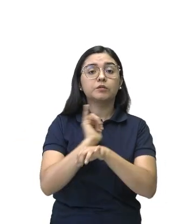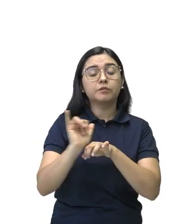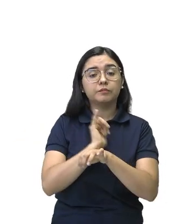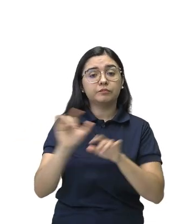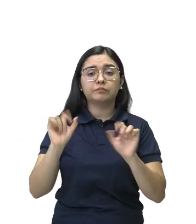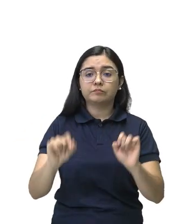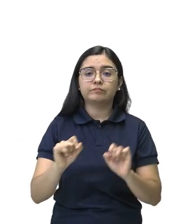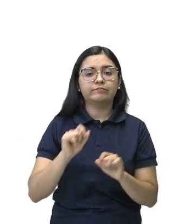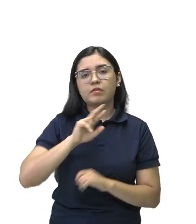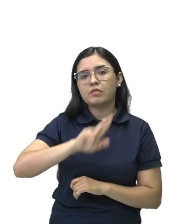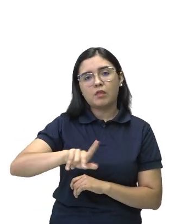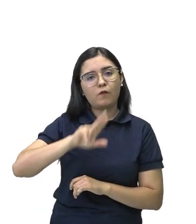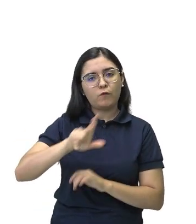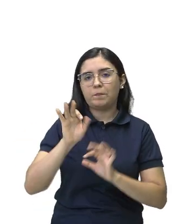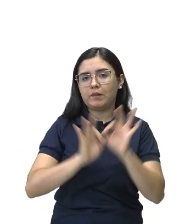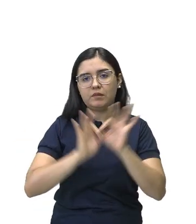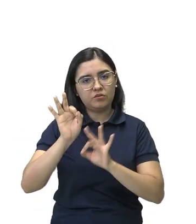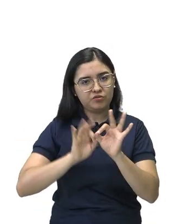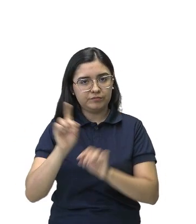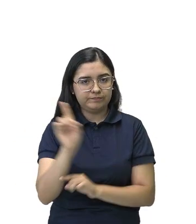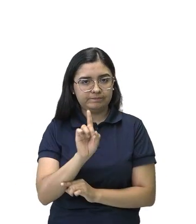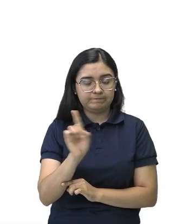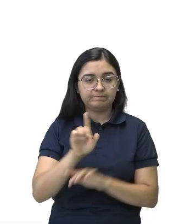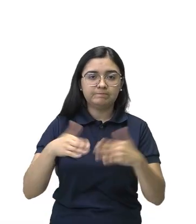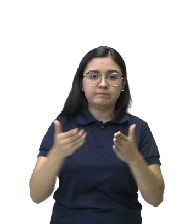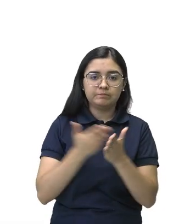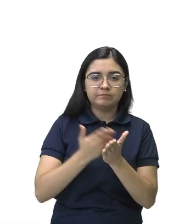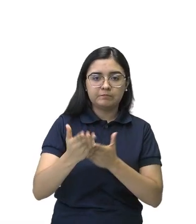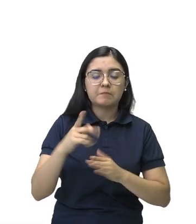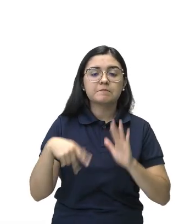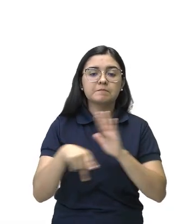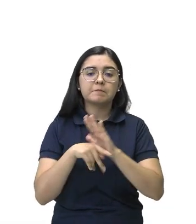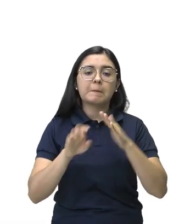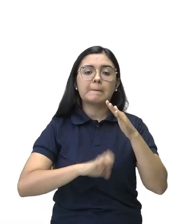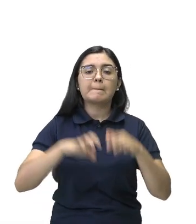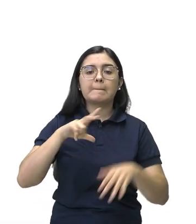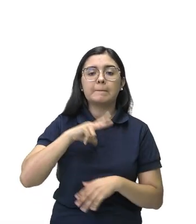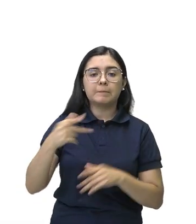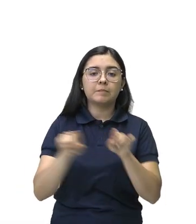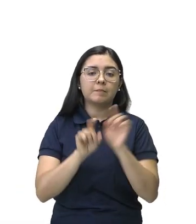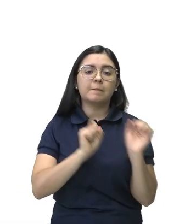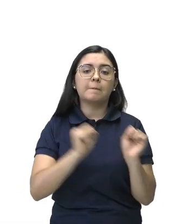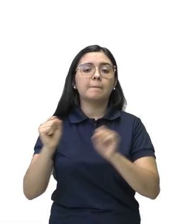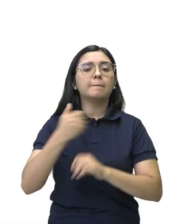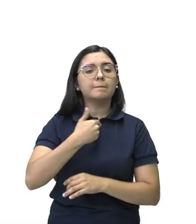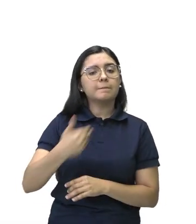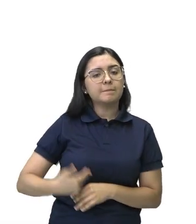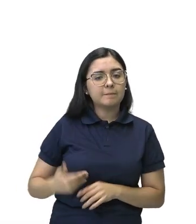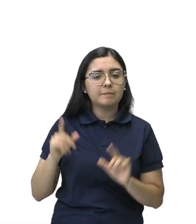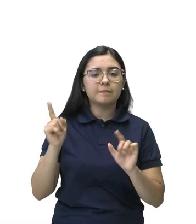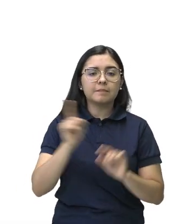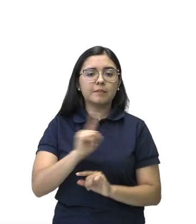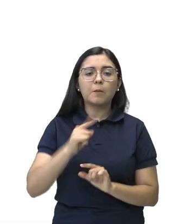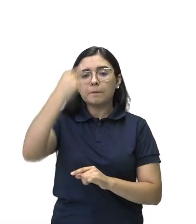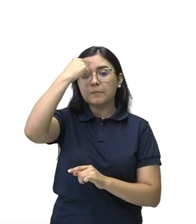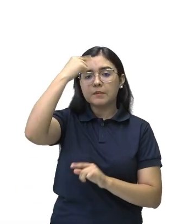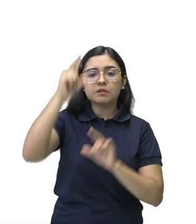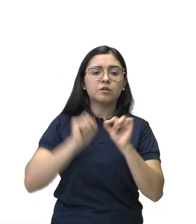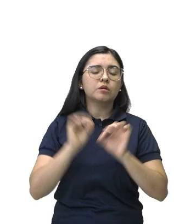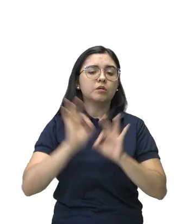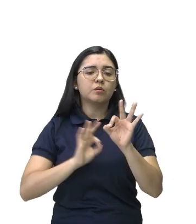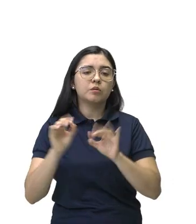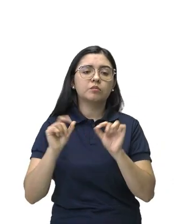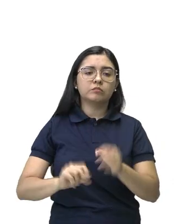não foi bem planejada. A iniciativa privada e o poder público não levaram em consideração